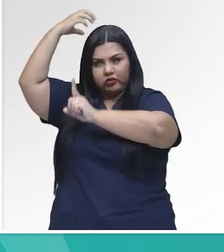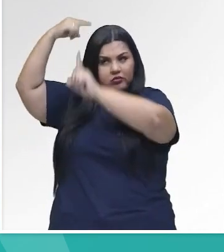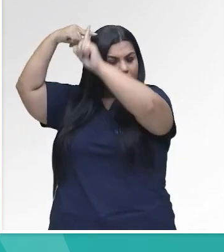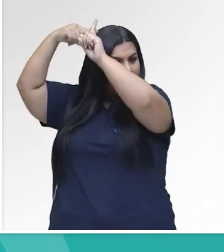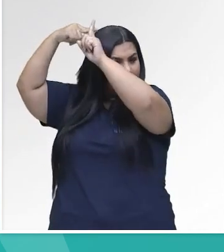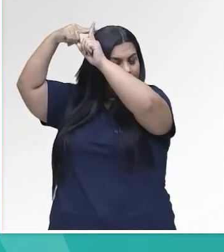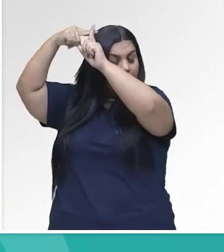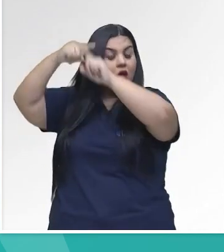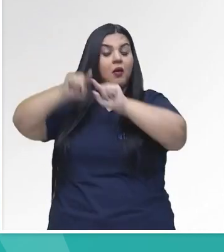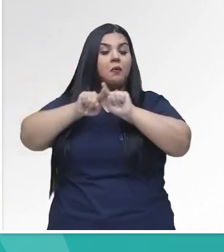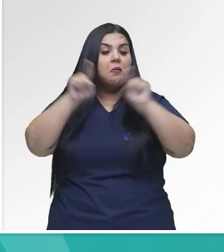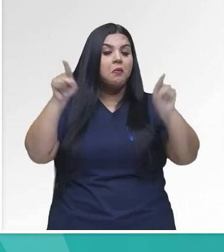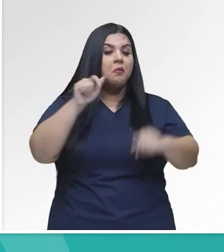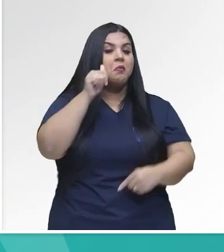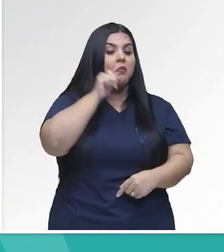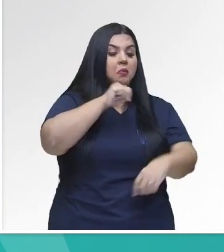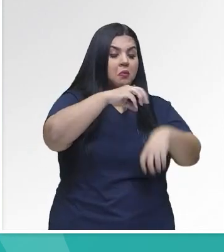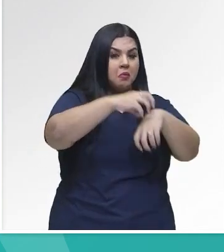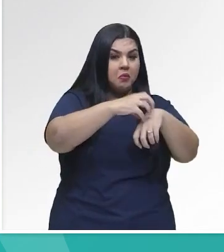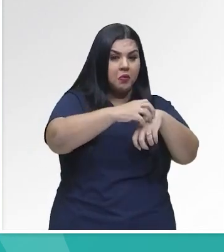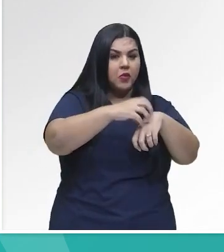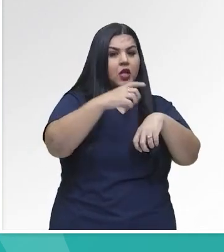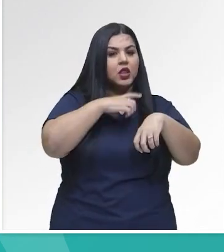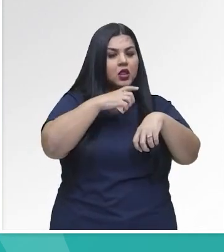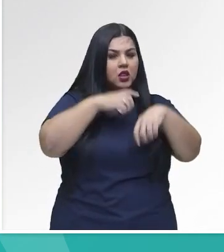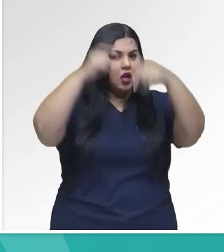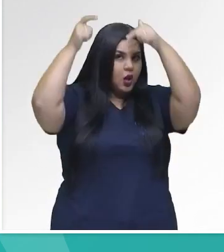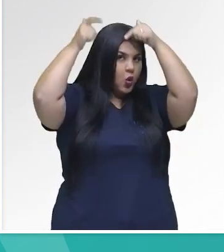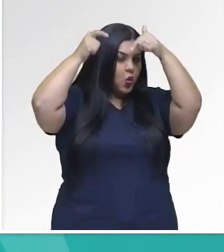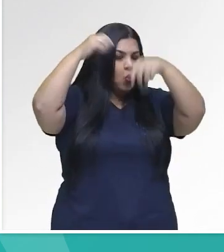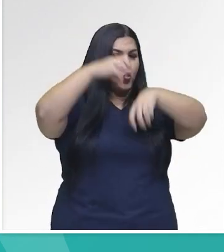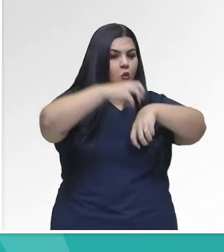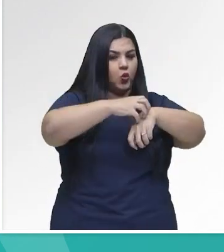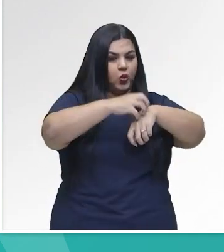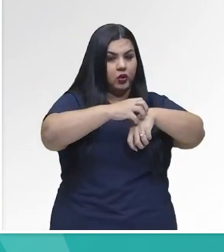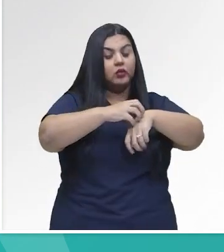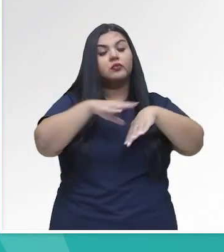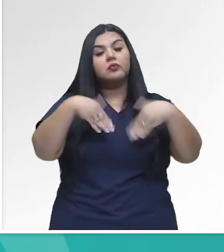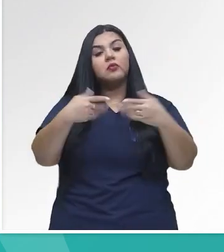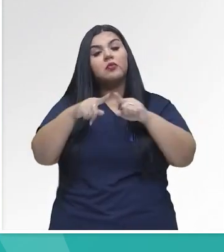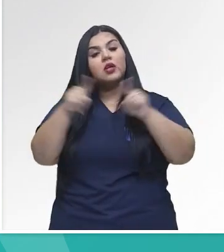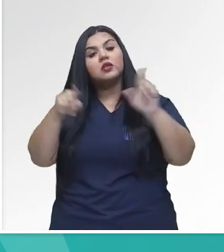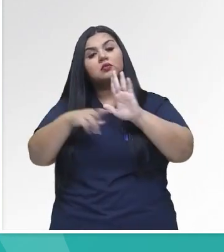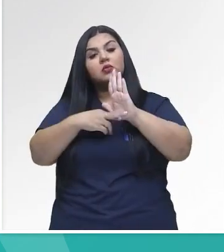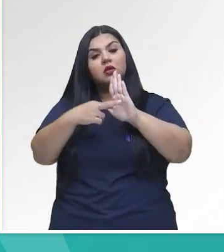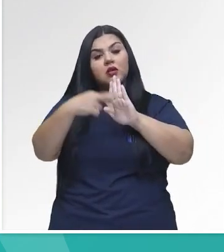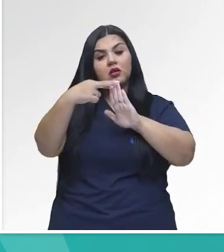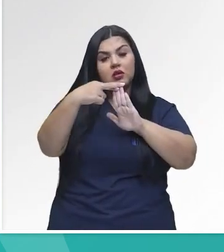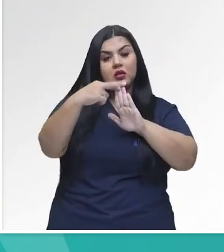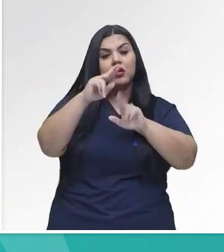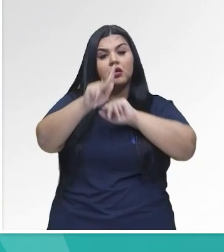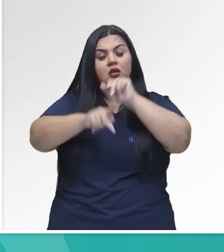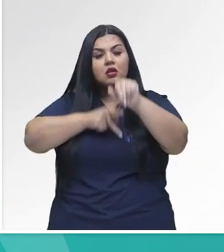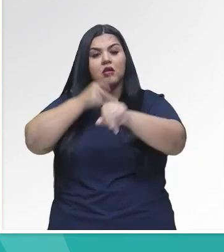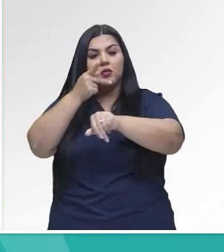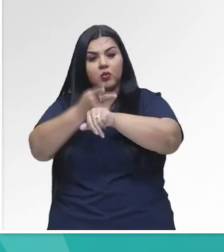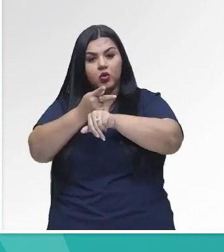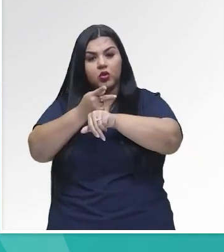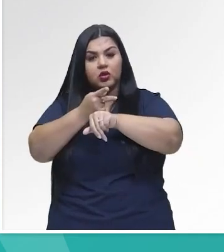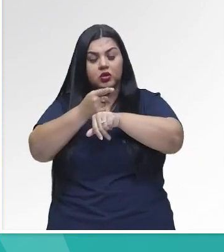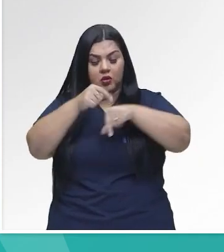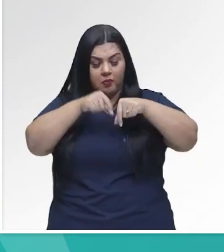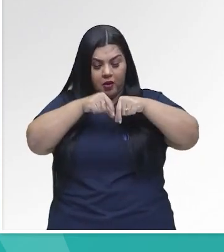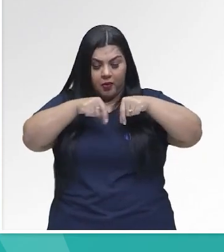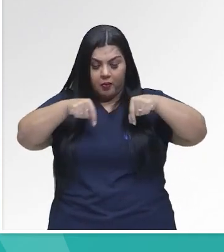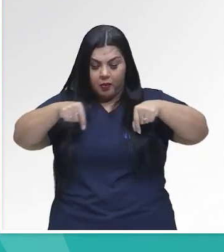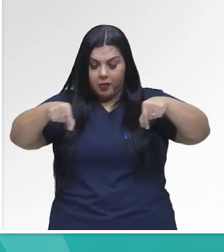Assim a gente identifica essas peças. Não esqueçam que, pela regra, depois de posicionar as